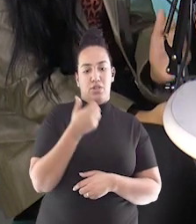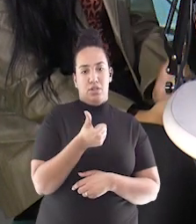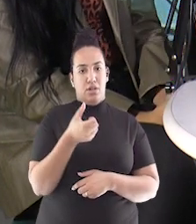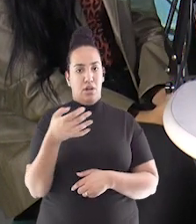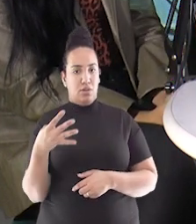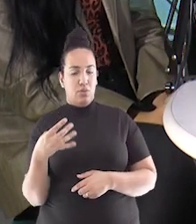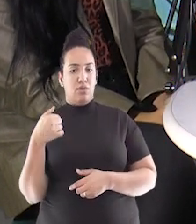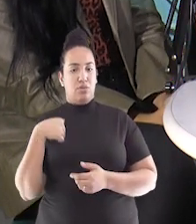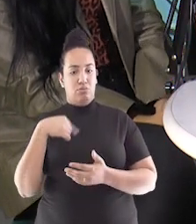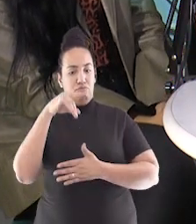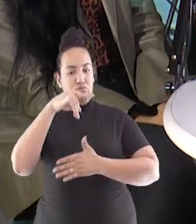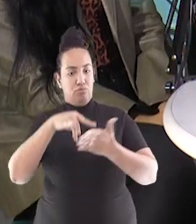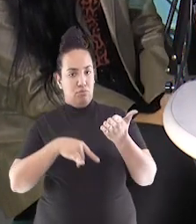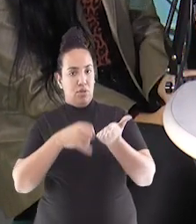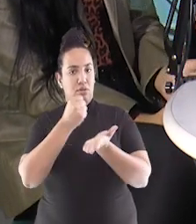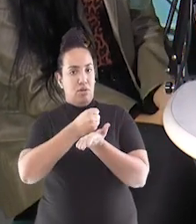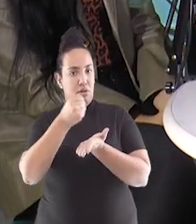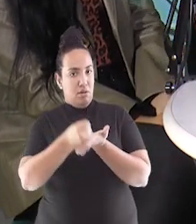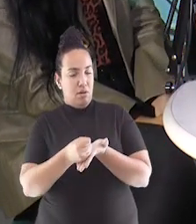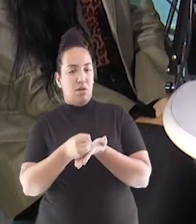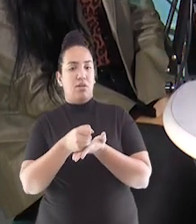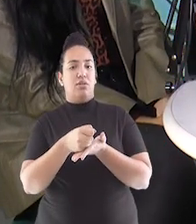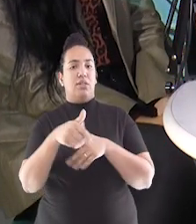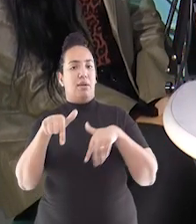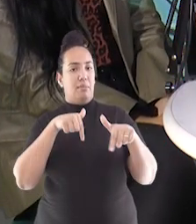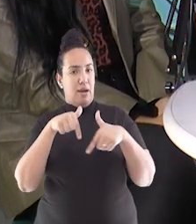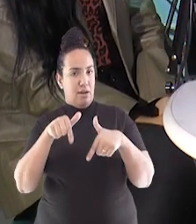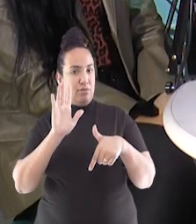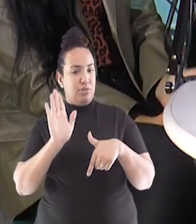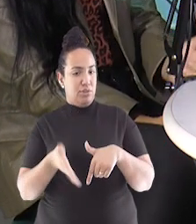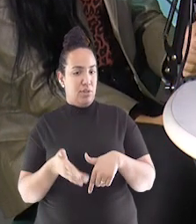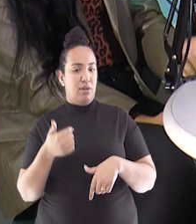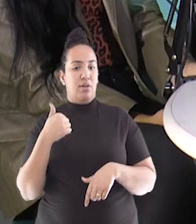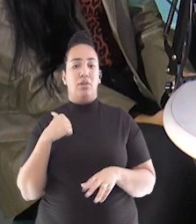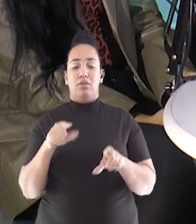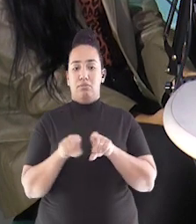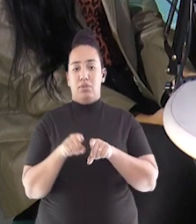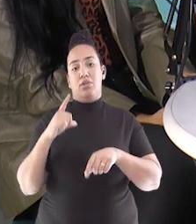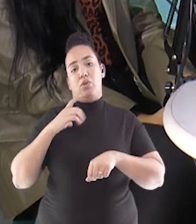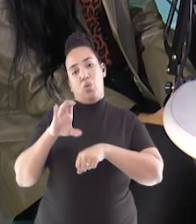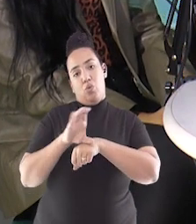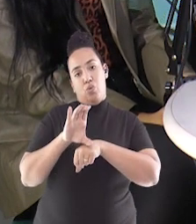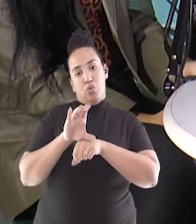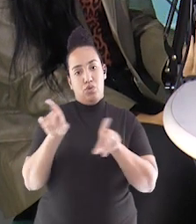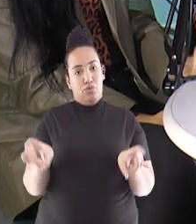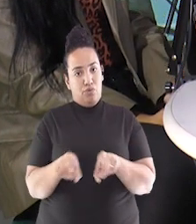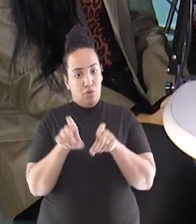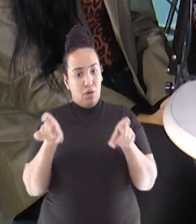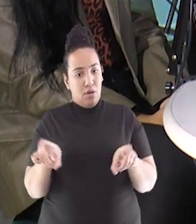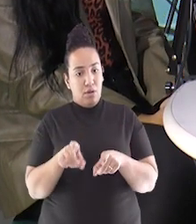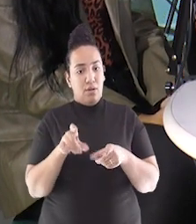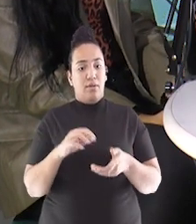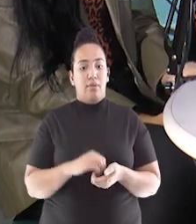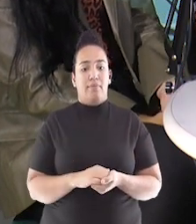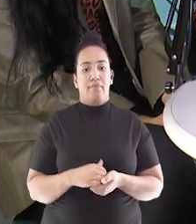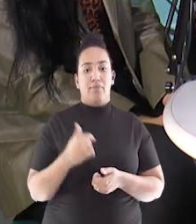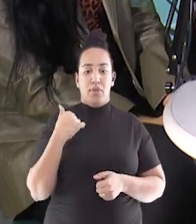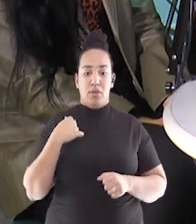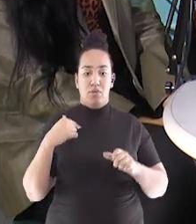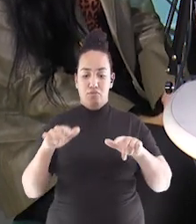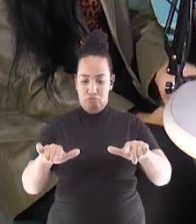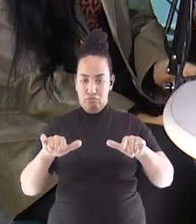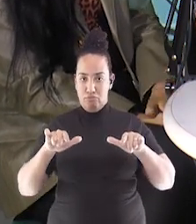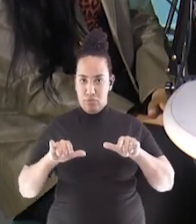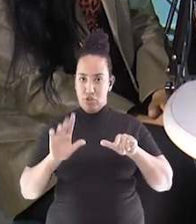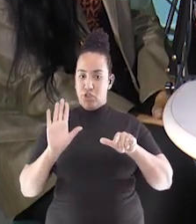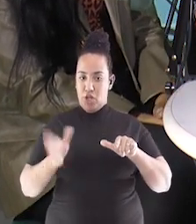minha carteira já tá assinada, Uhum. tudo certinho. E eu faço curso de informática. Aí, esses dias eu vou pegar meu